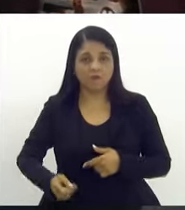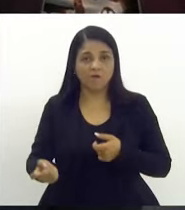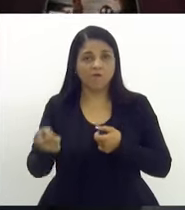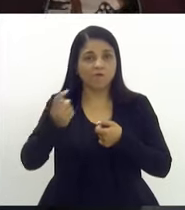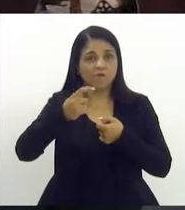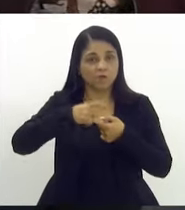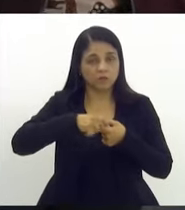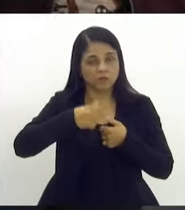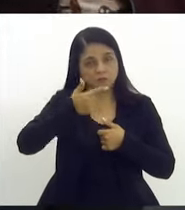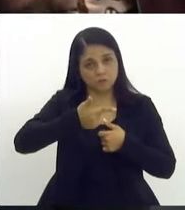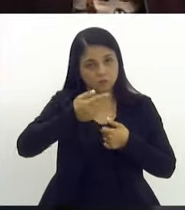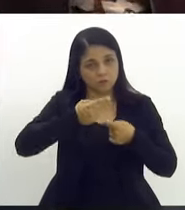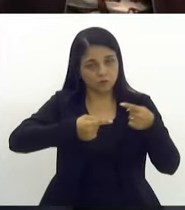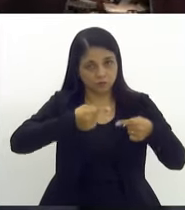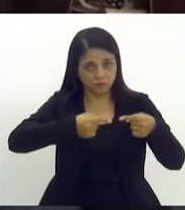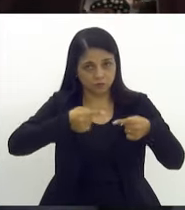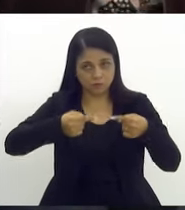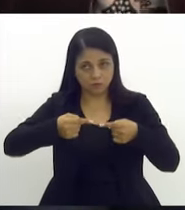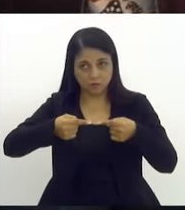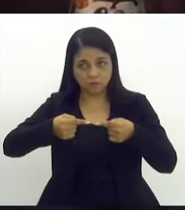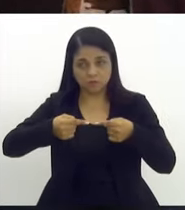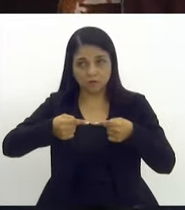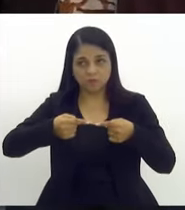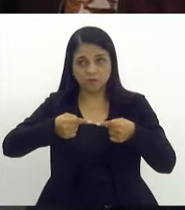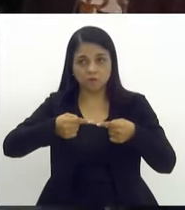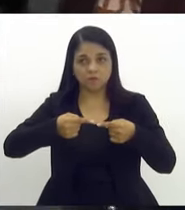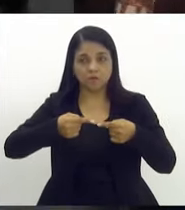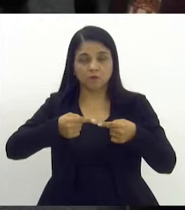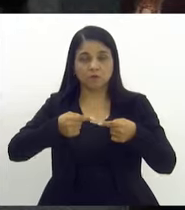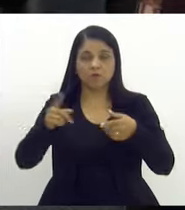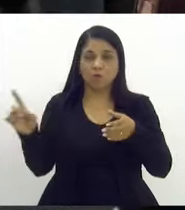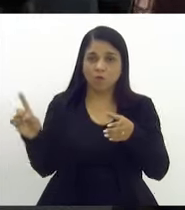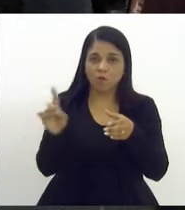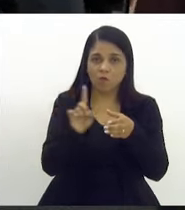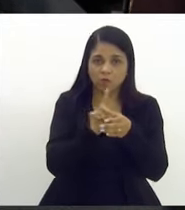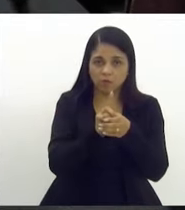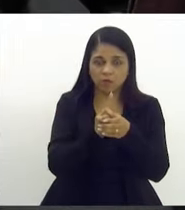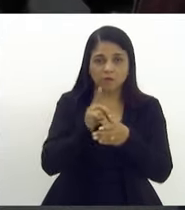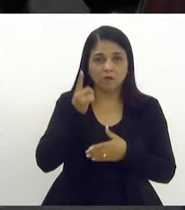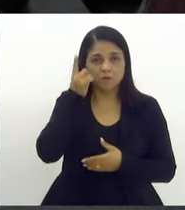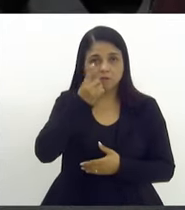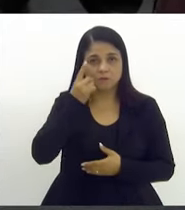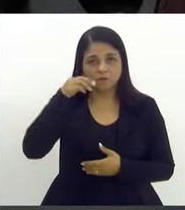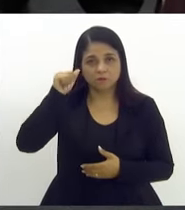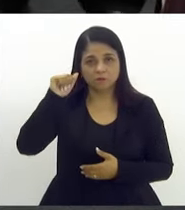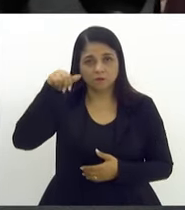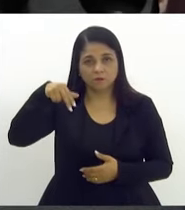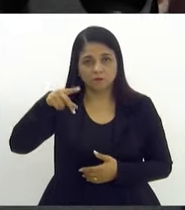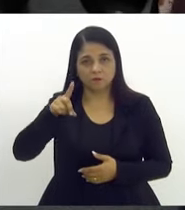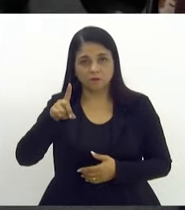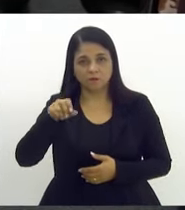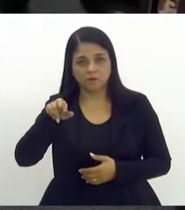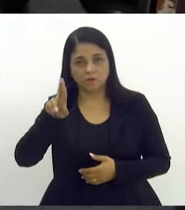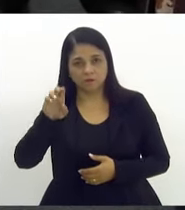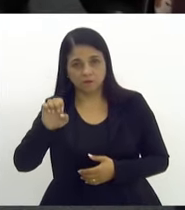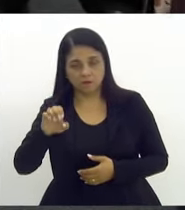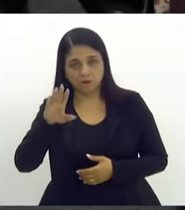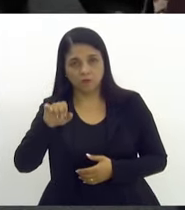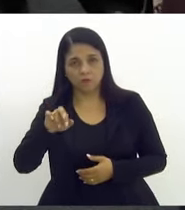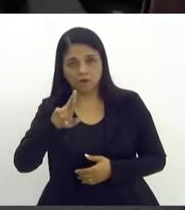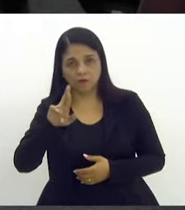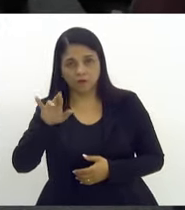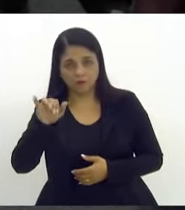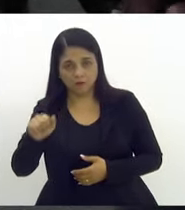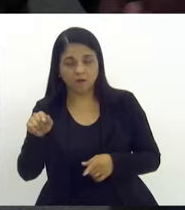em segunda, que a senhora conceda coautoria ao deputado André Correia e ao